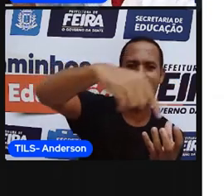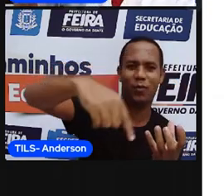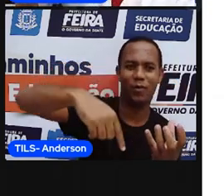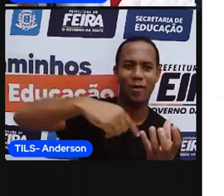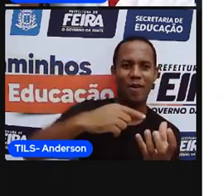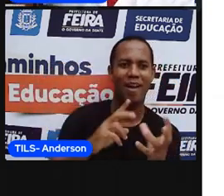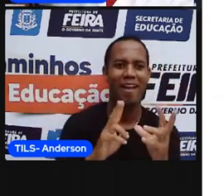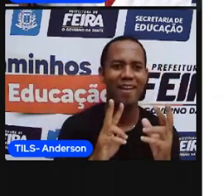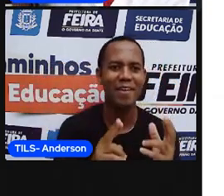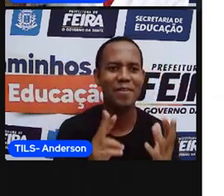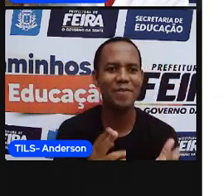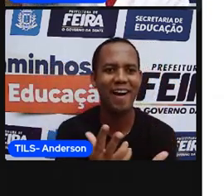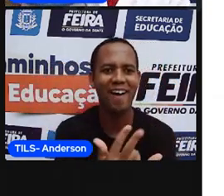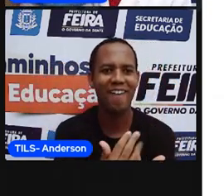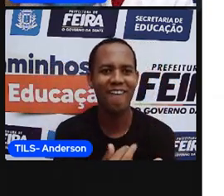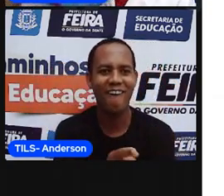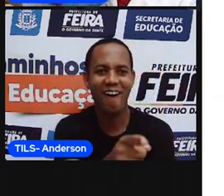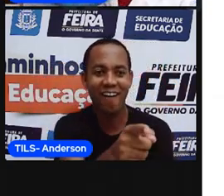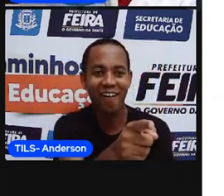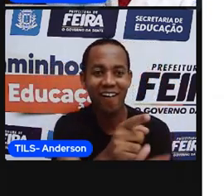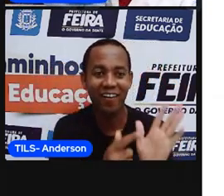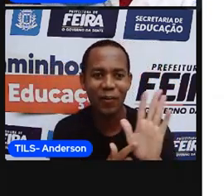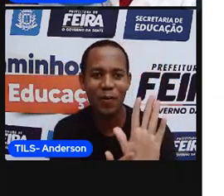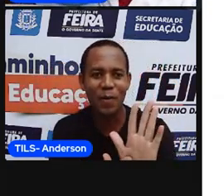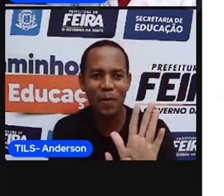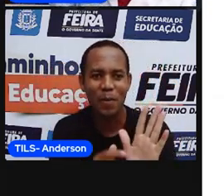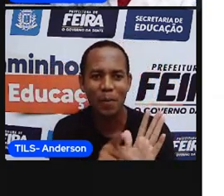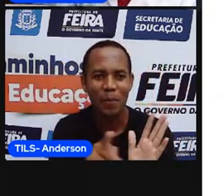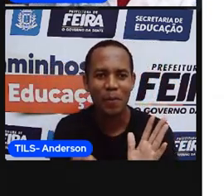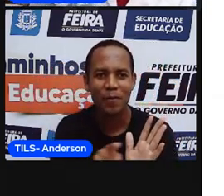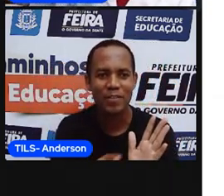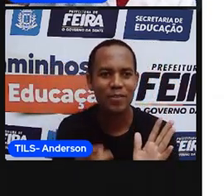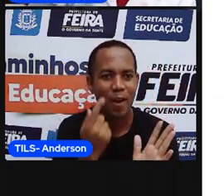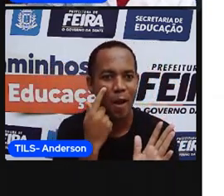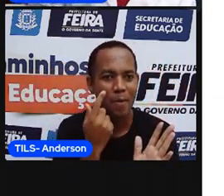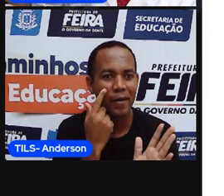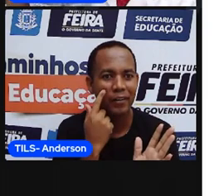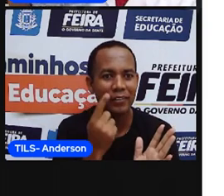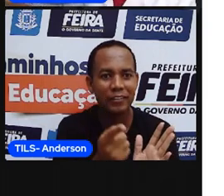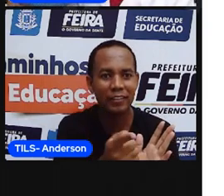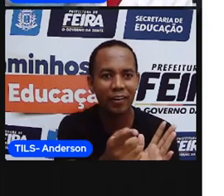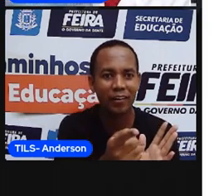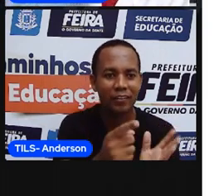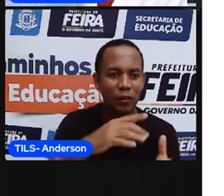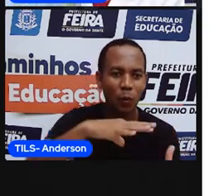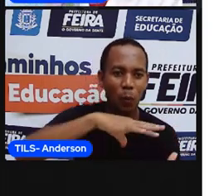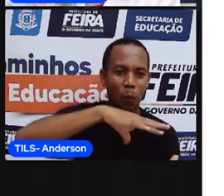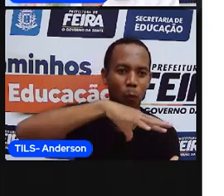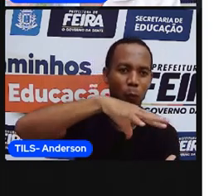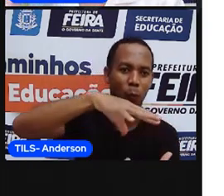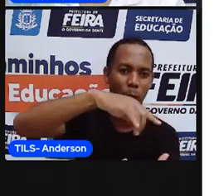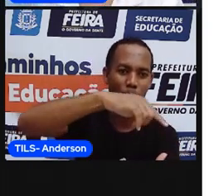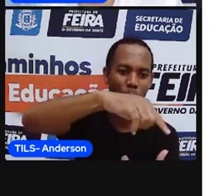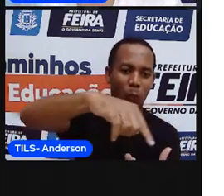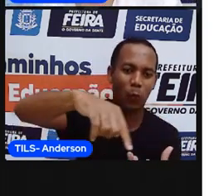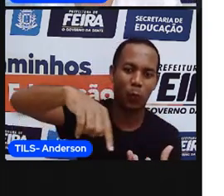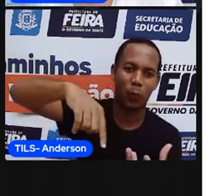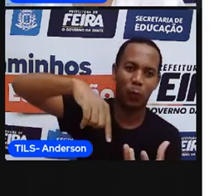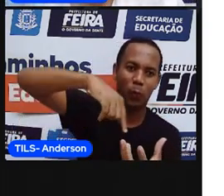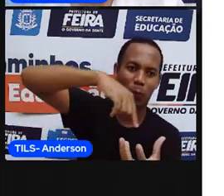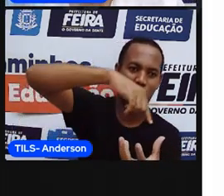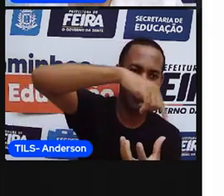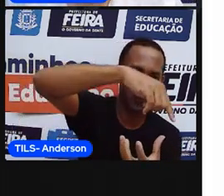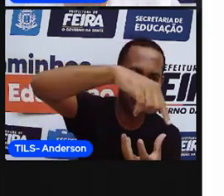forma aqui. Olha só, deixa eu trazer para cá. Redonda, tá vendo? Bom, e que ela gira,